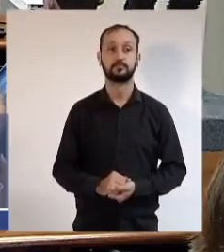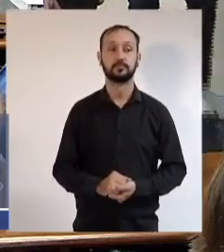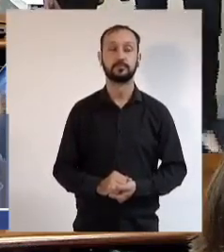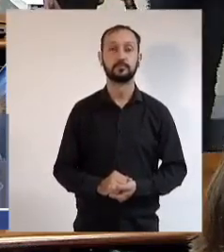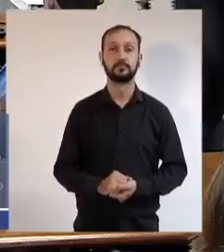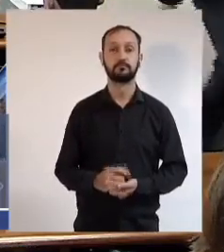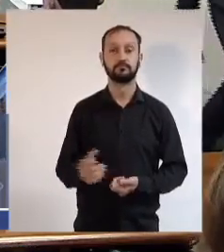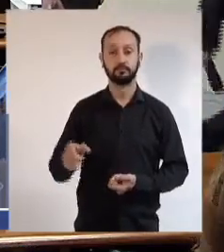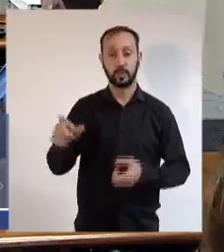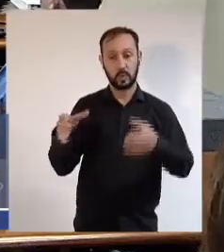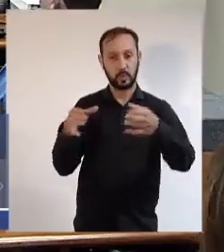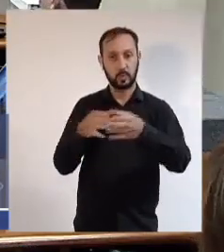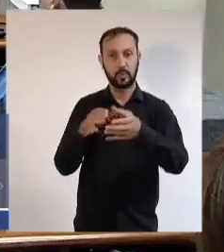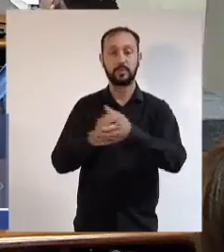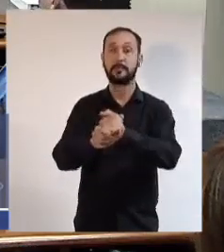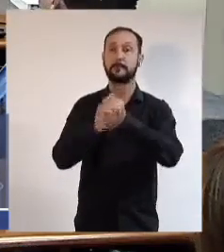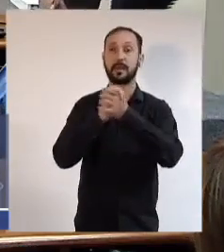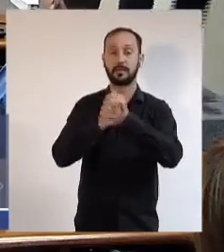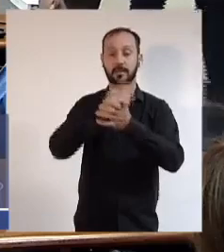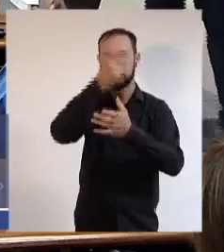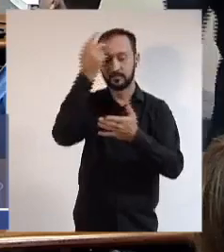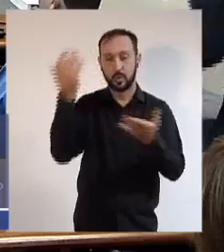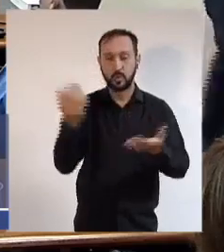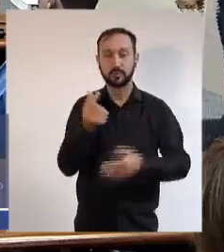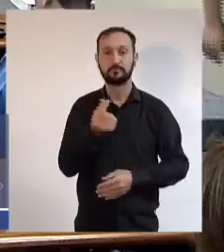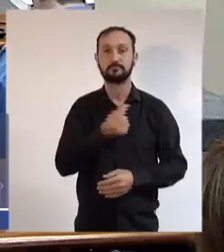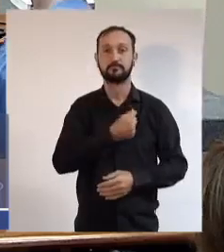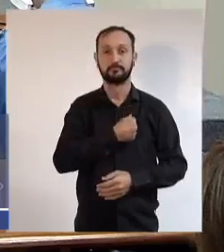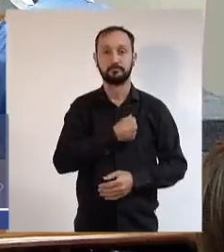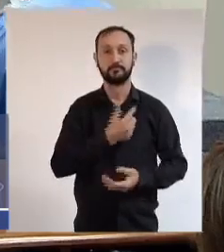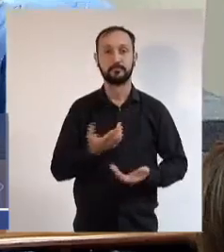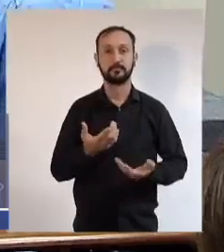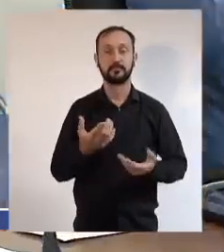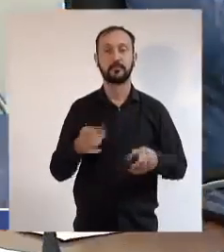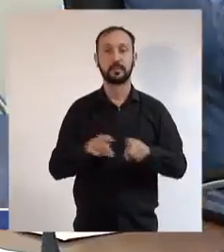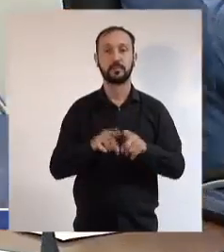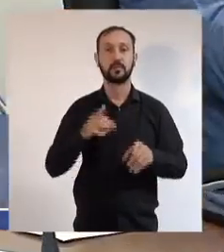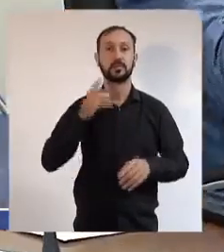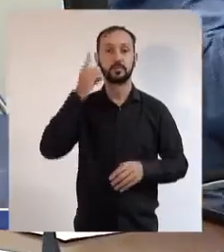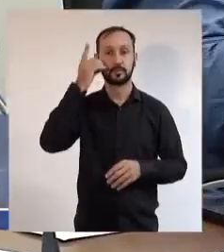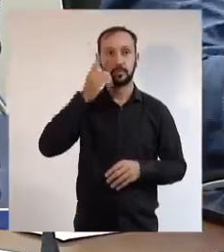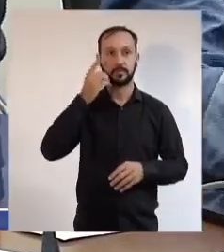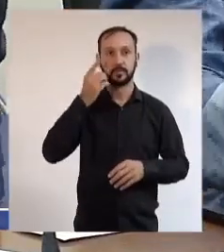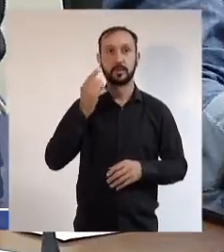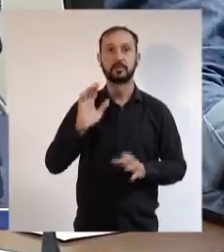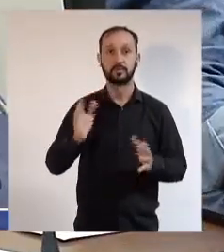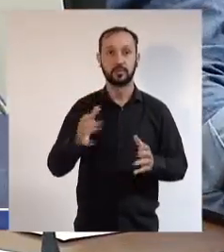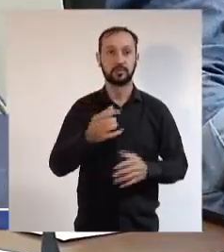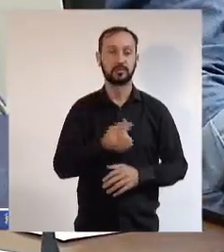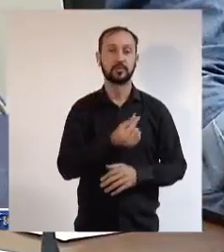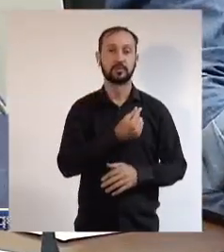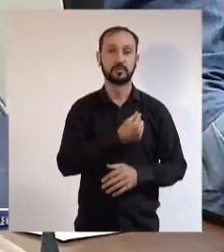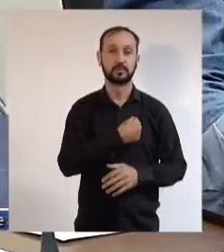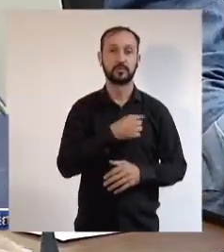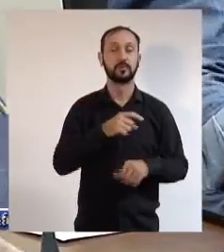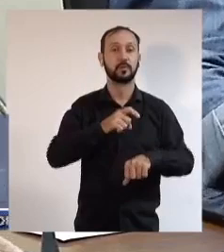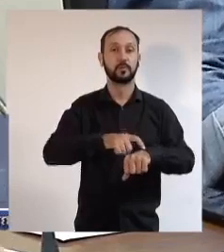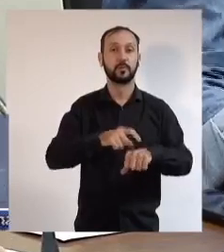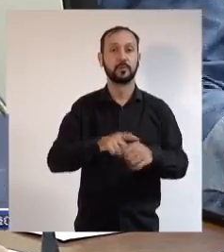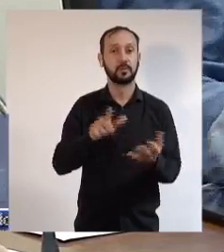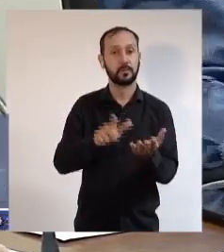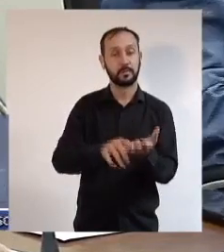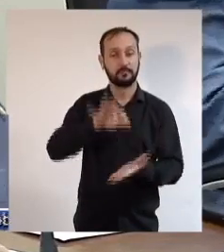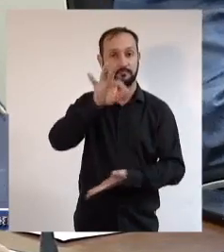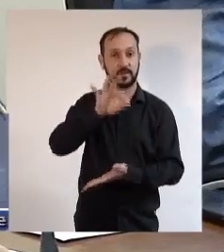parabéns a todos os importados os deputados já foram empossados na assinatura da